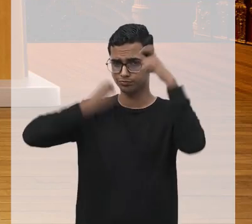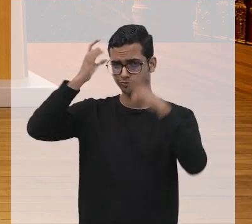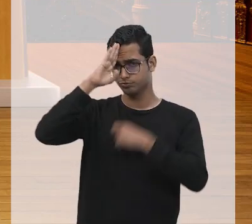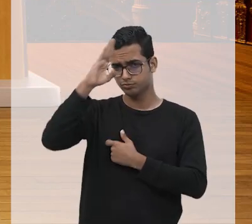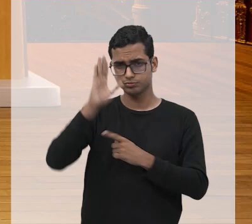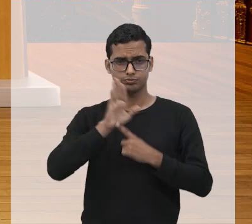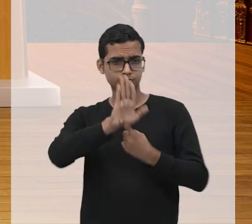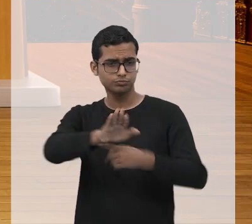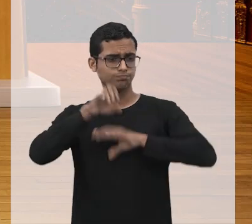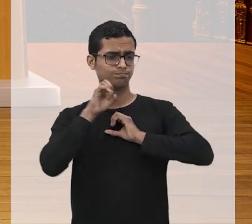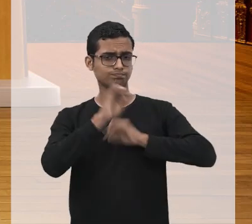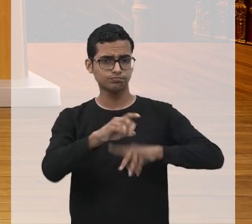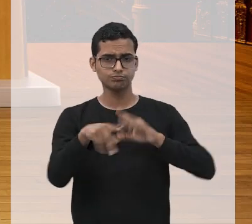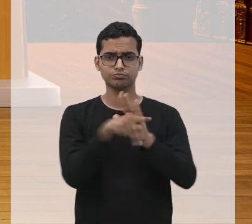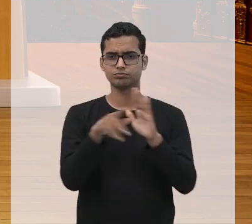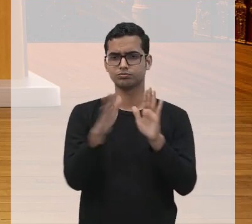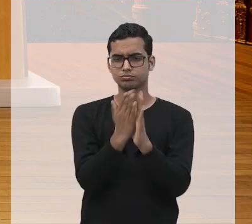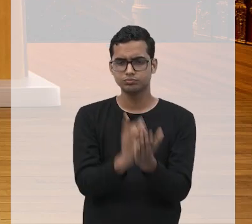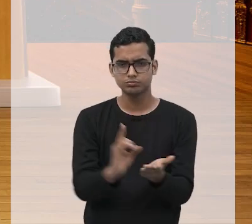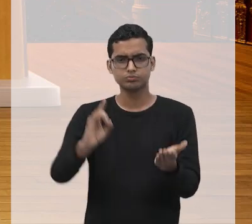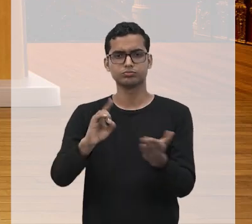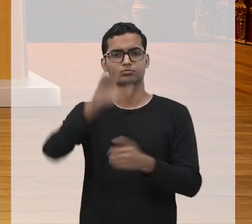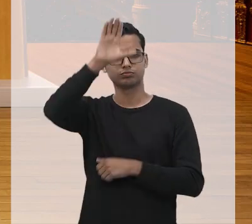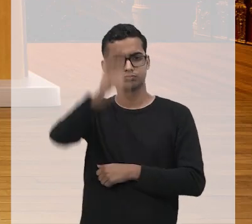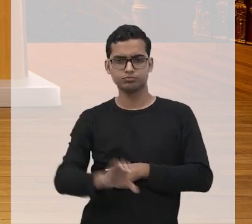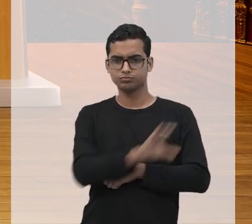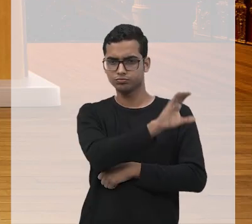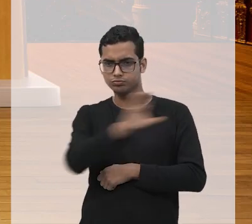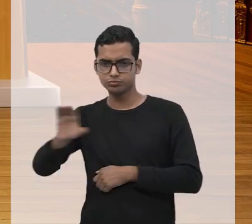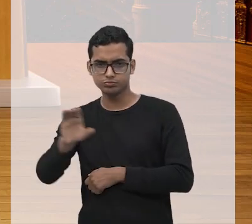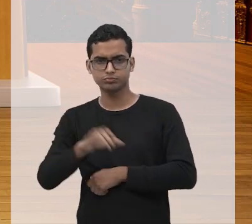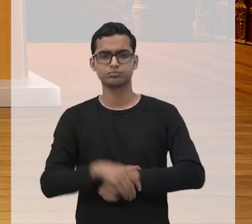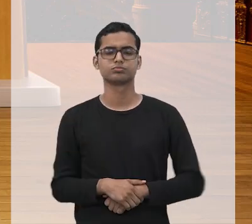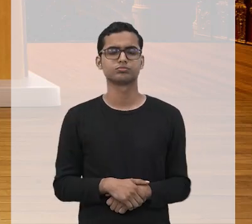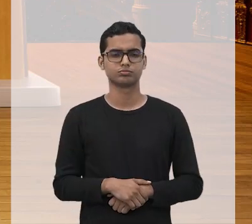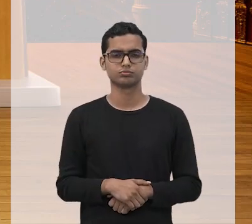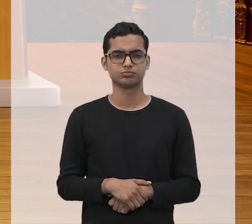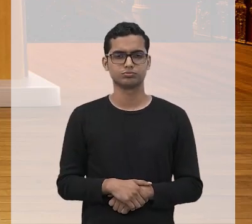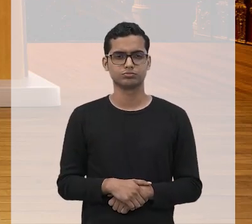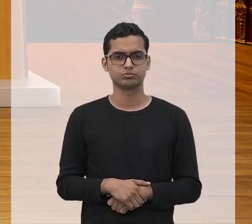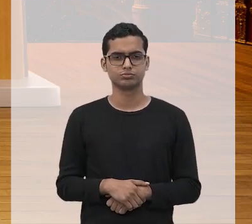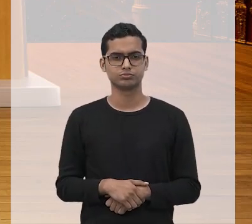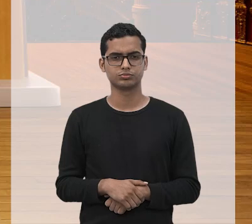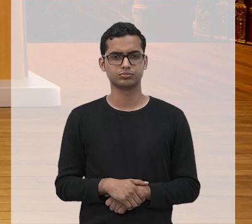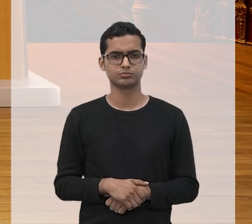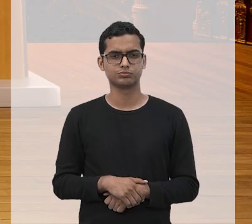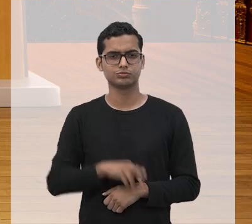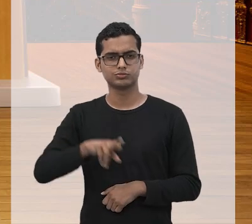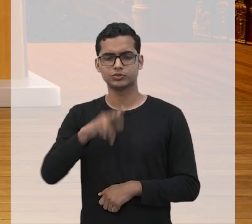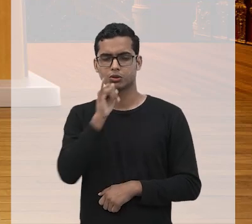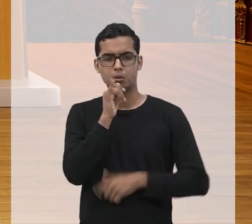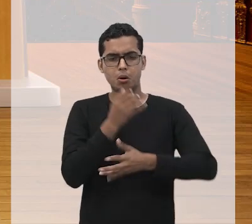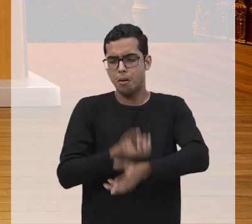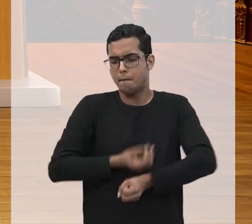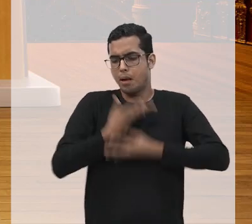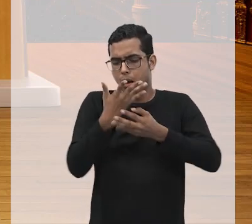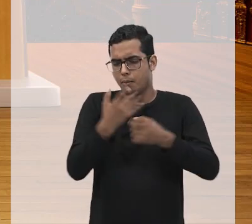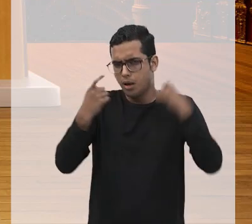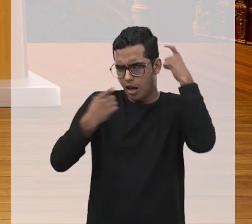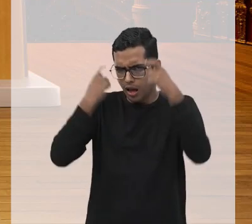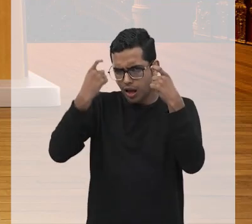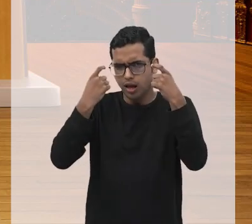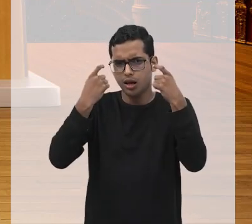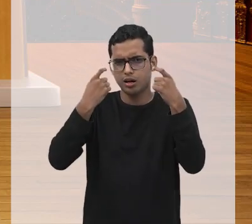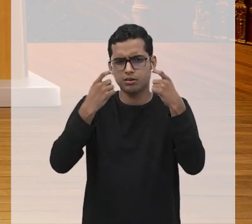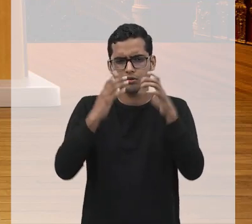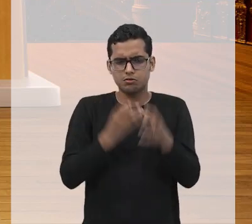transmitir ensinamento católico, eles não estavam preocupados com a expressão artística, com o